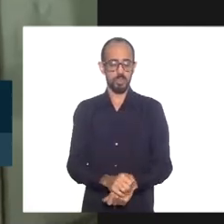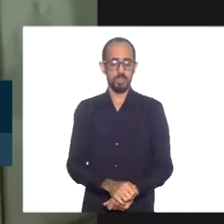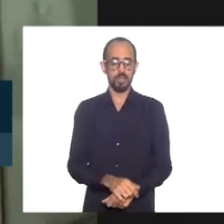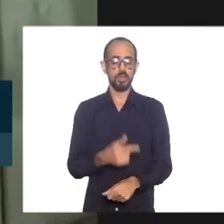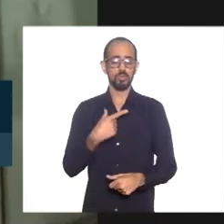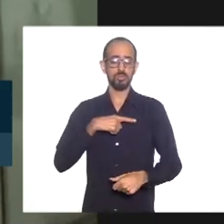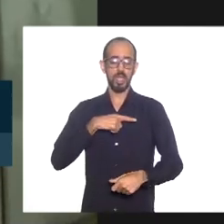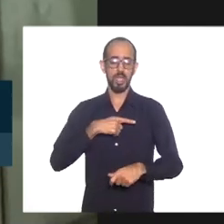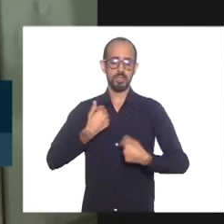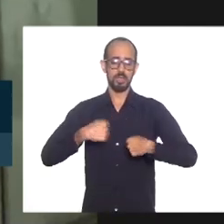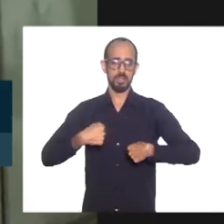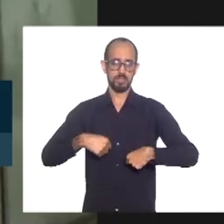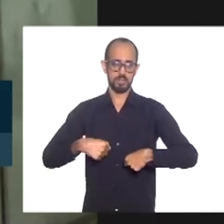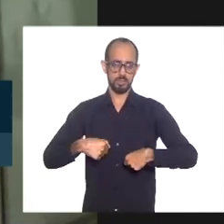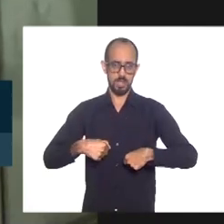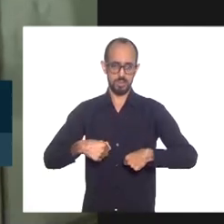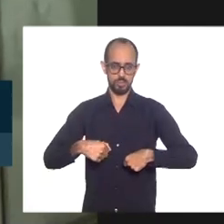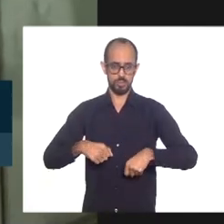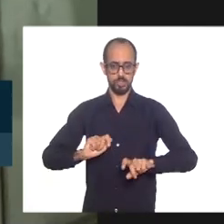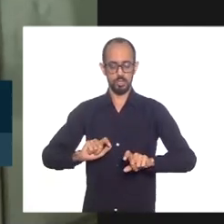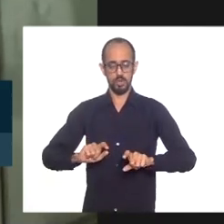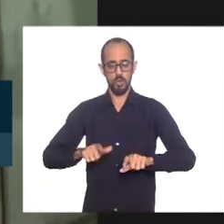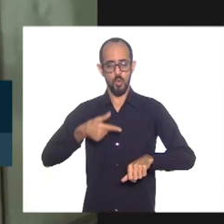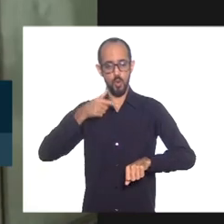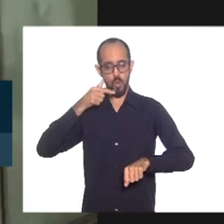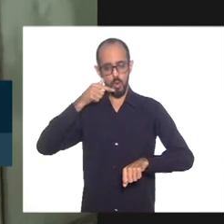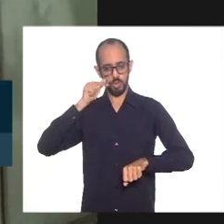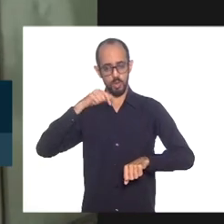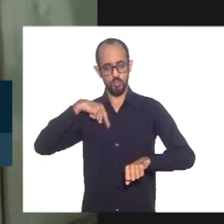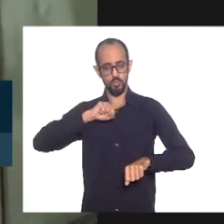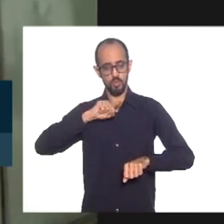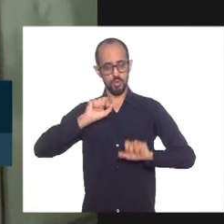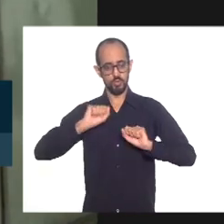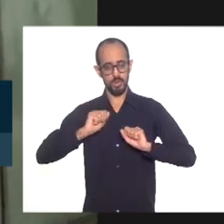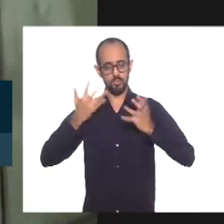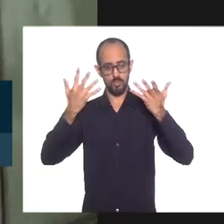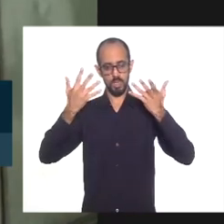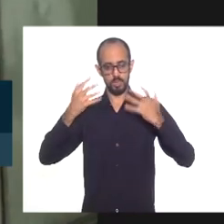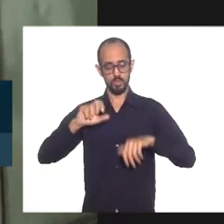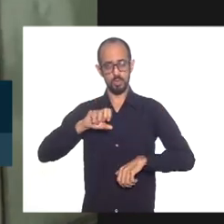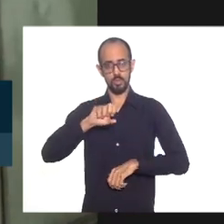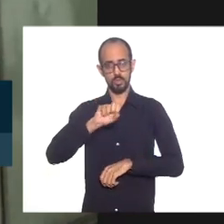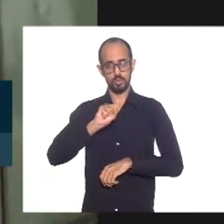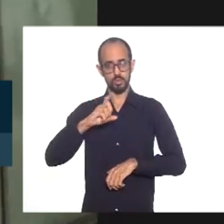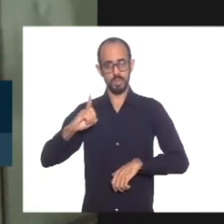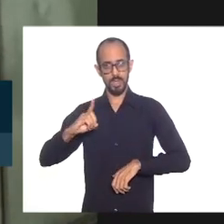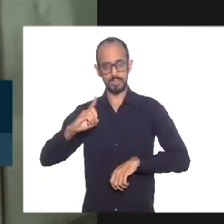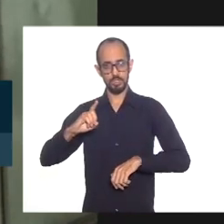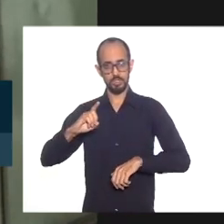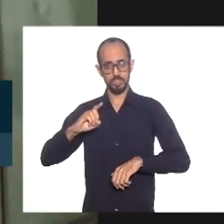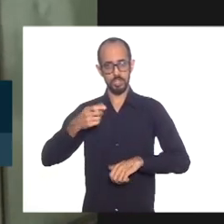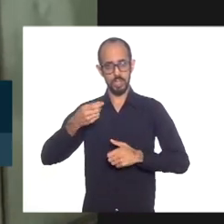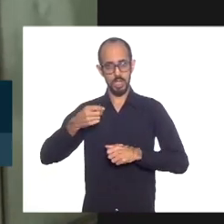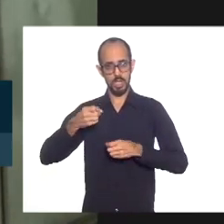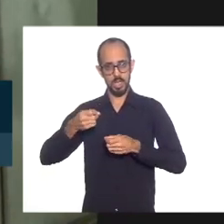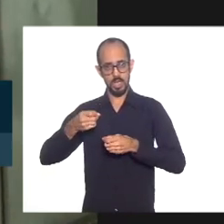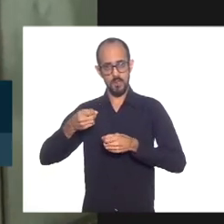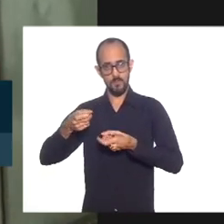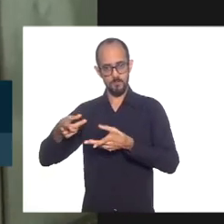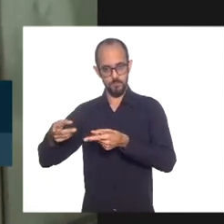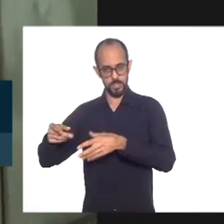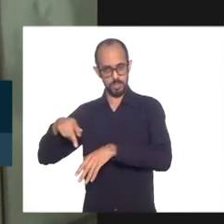essas demandas. E ontem, inclusive, eu fui num evento chamado Sudeste Export, onde